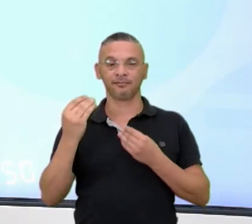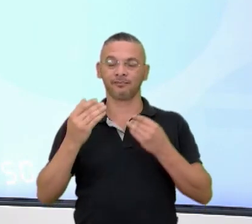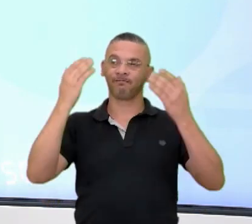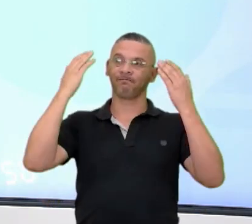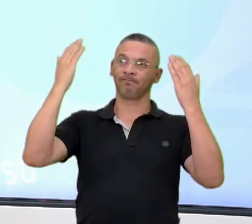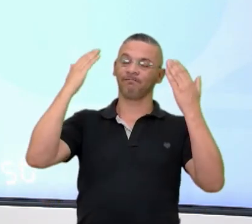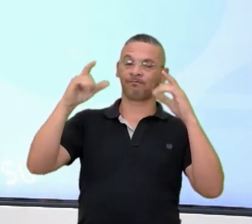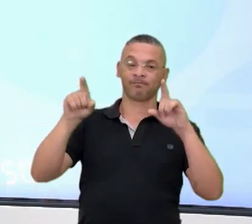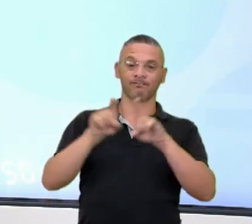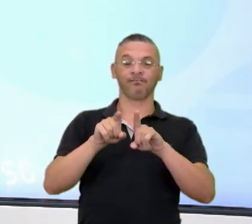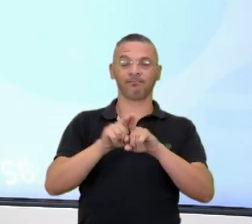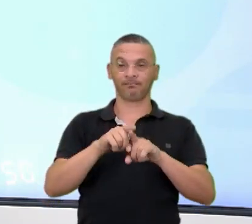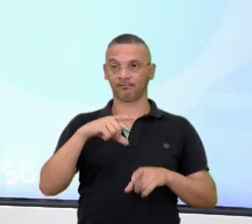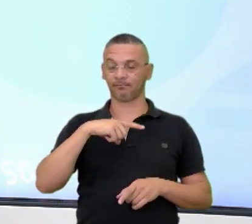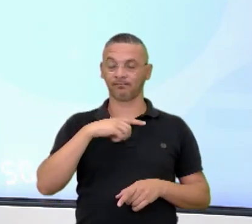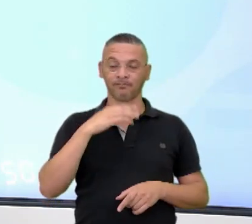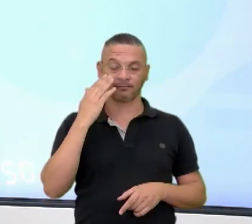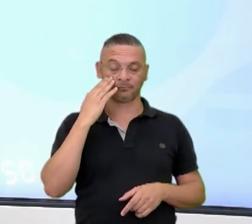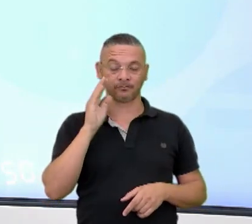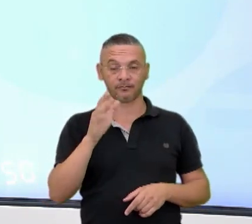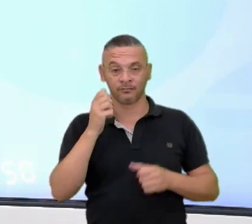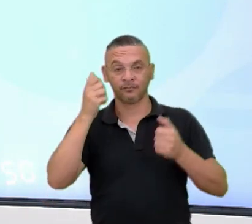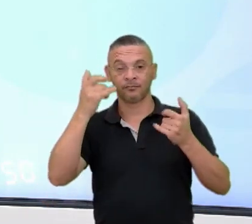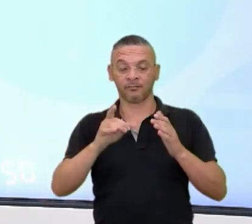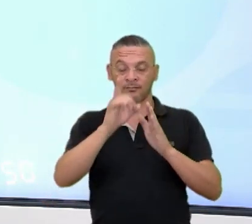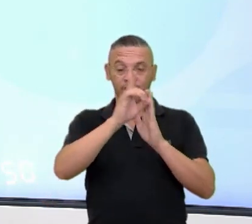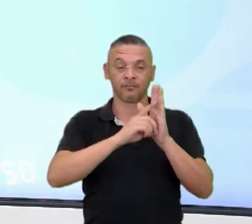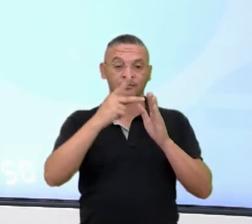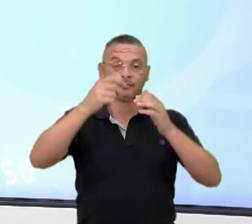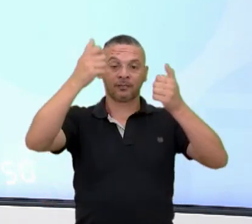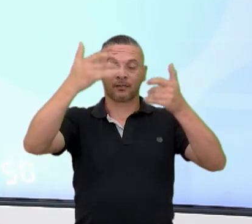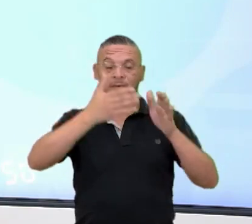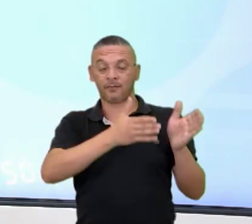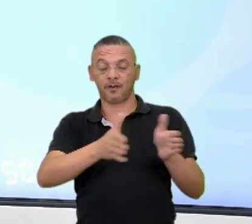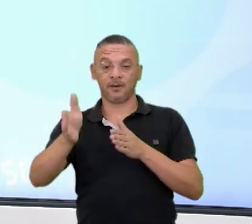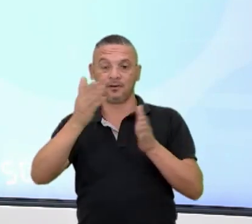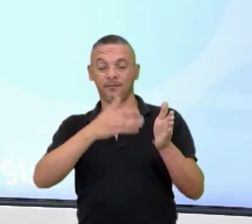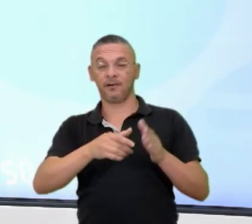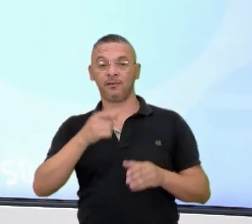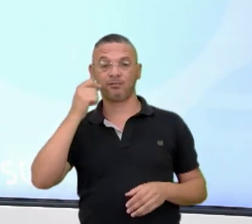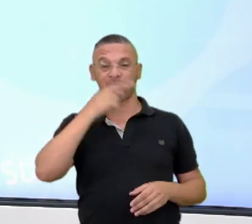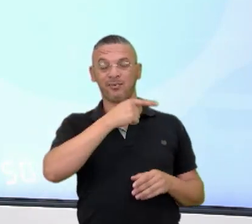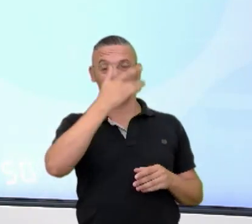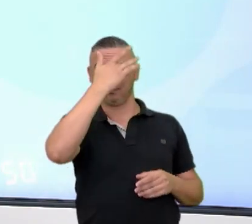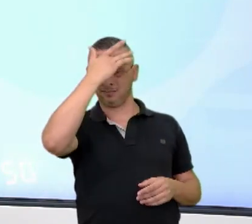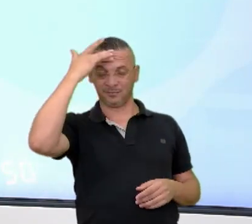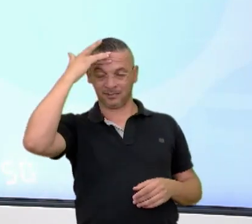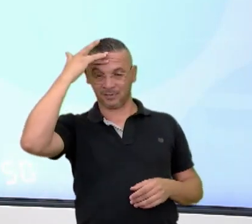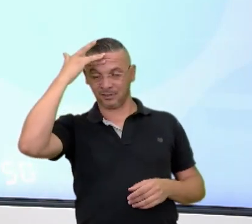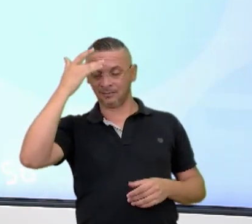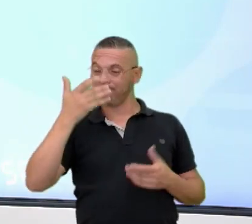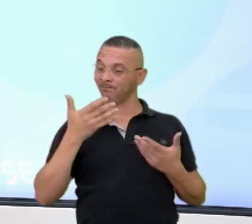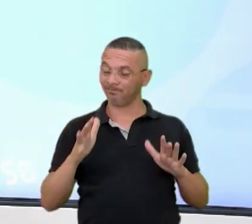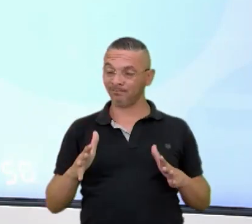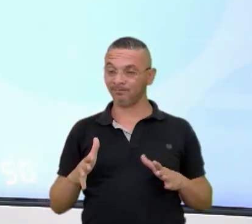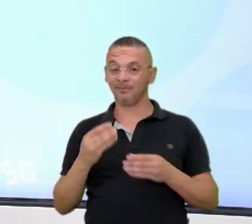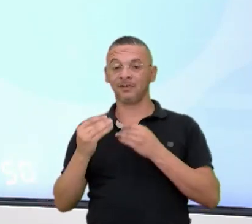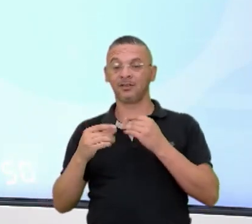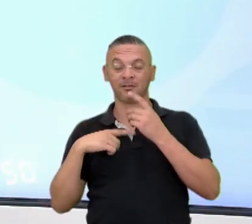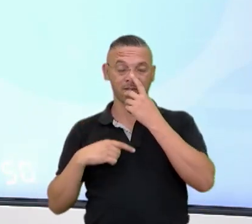você... Em geral aparece lá, você aceita os cookies? Você, na verdade, aceita que você saiba que da próxima vez que você entrar naquele